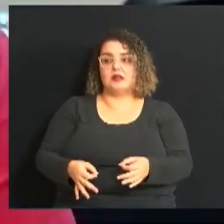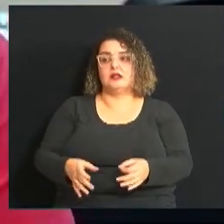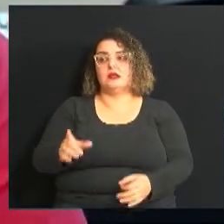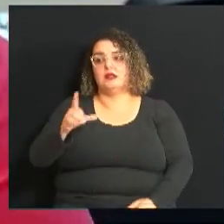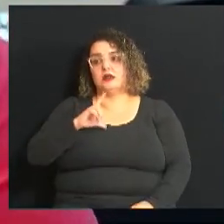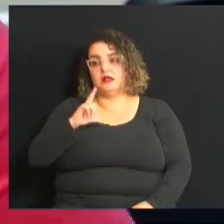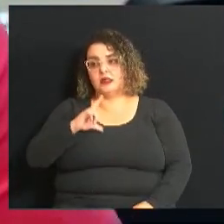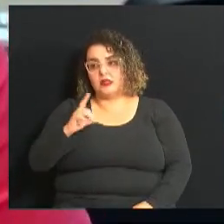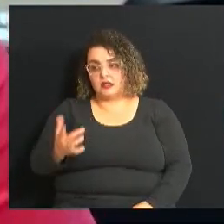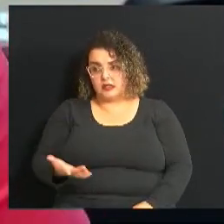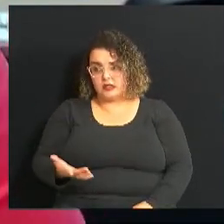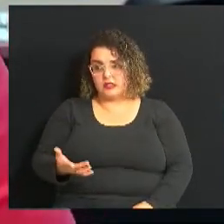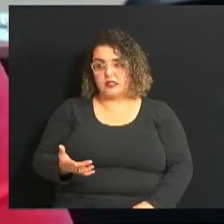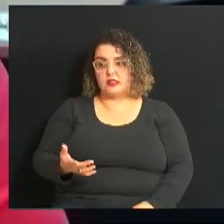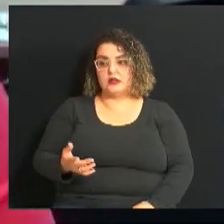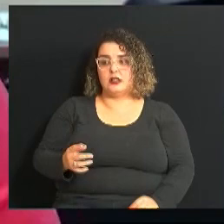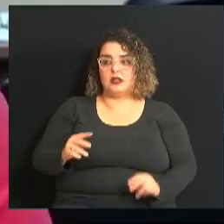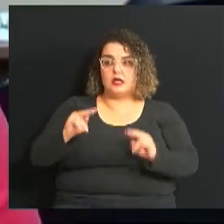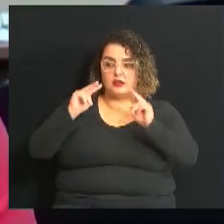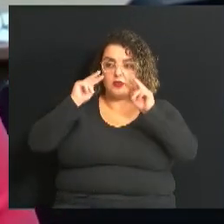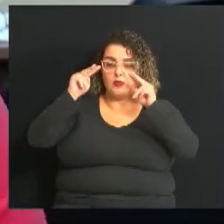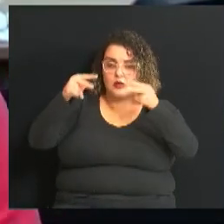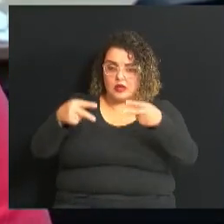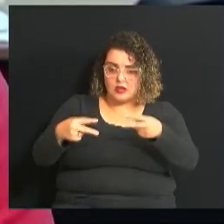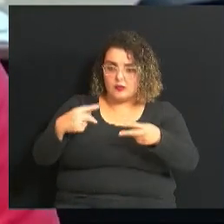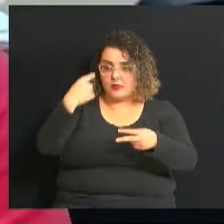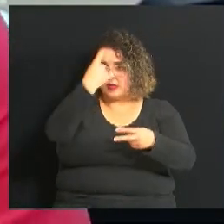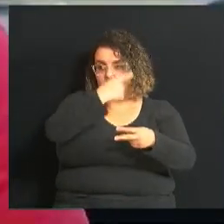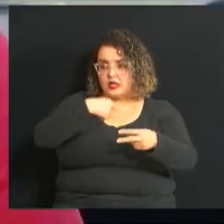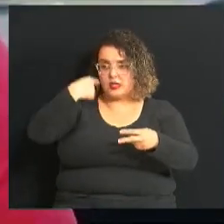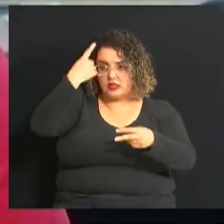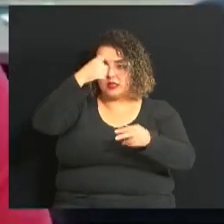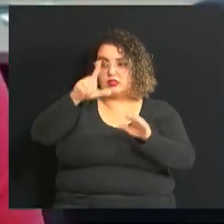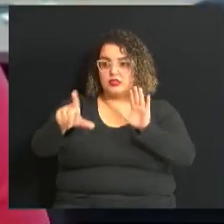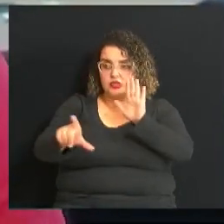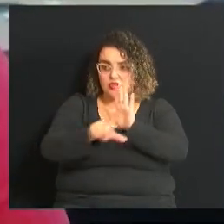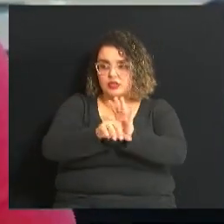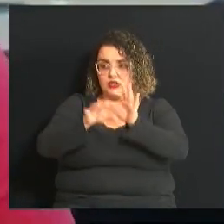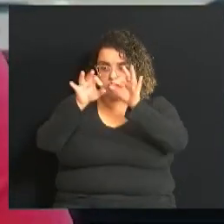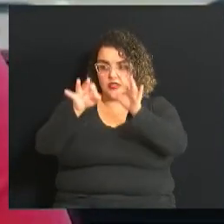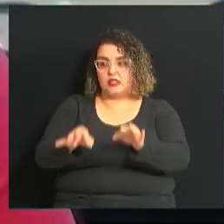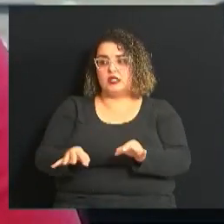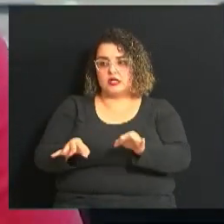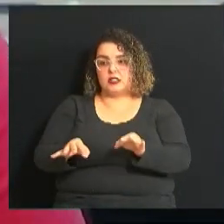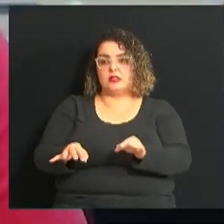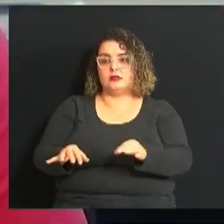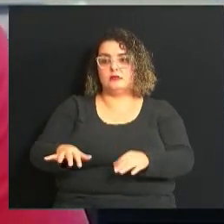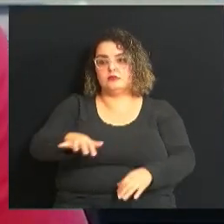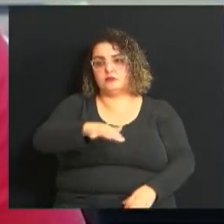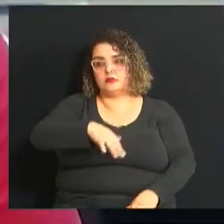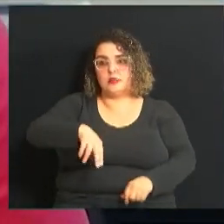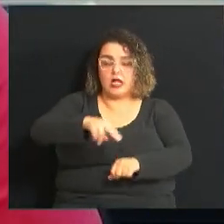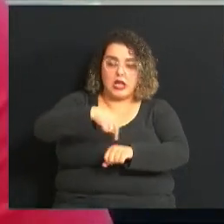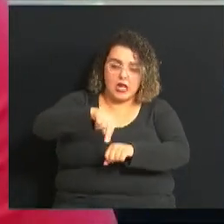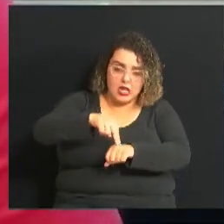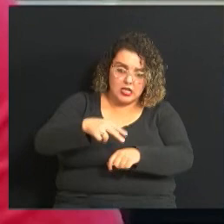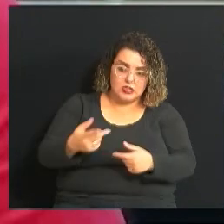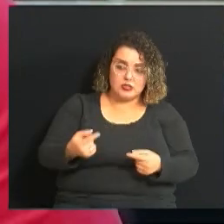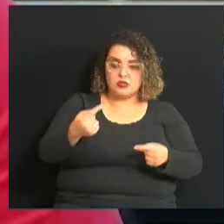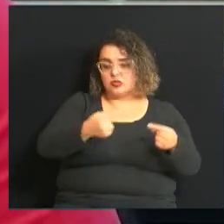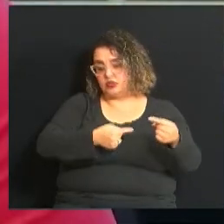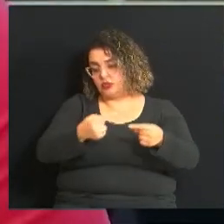né o reconhecimento facial de forma legítima elas são entidades nacionais que discutem